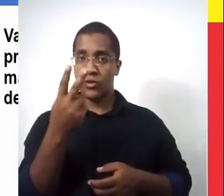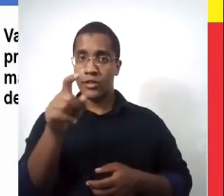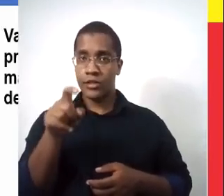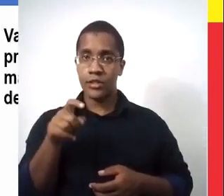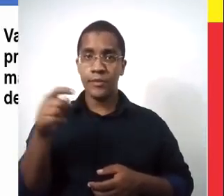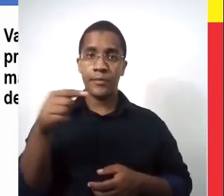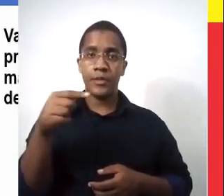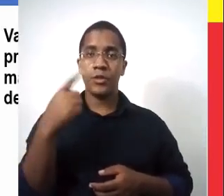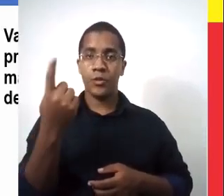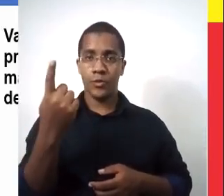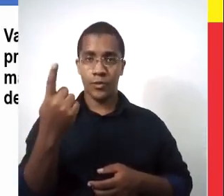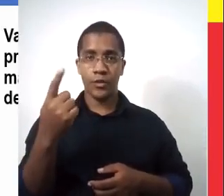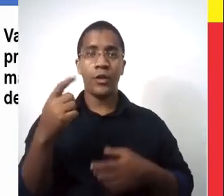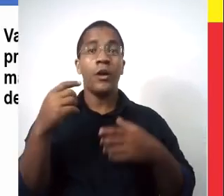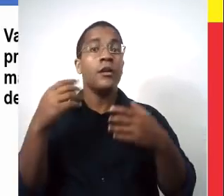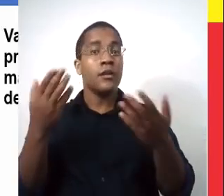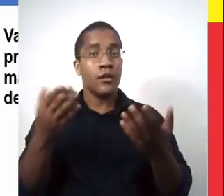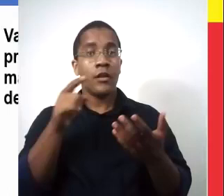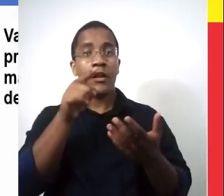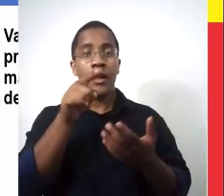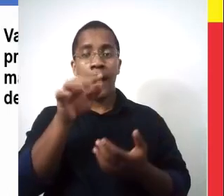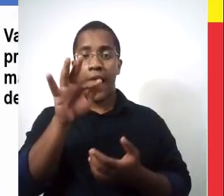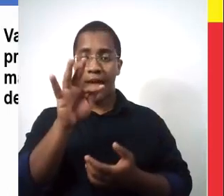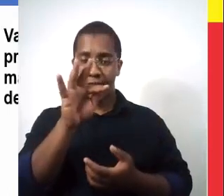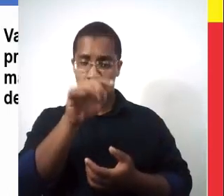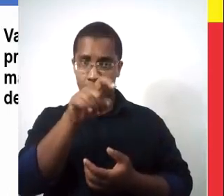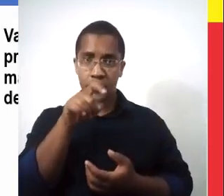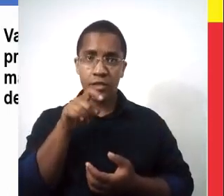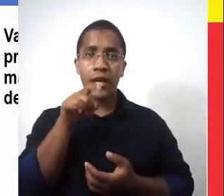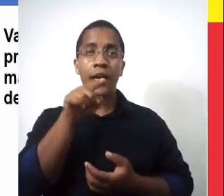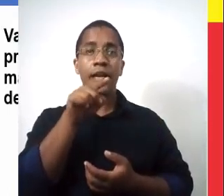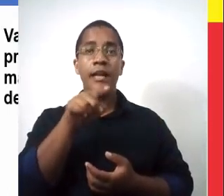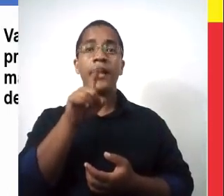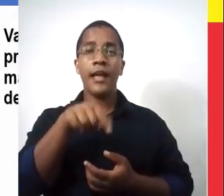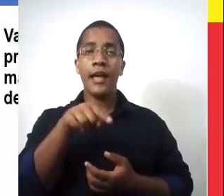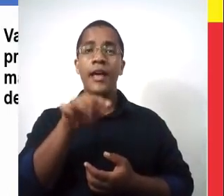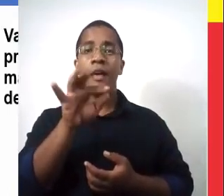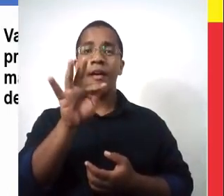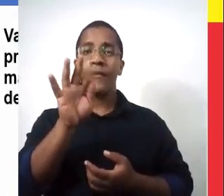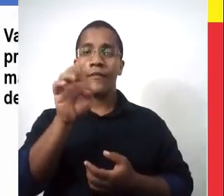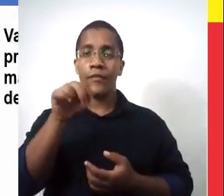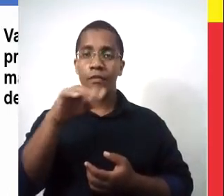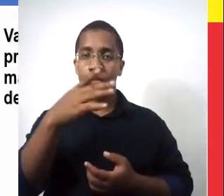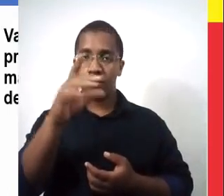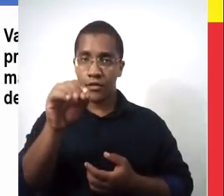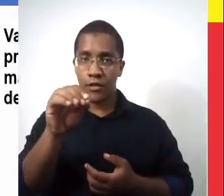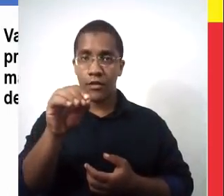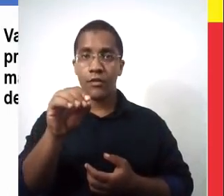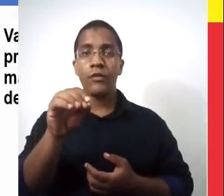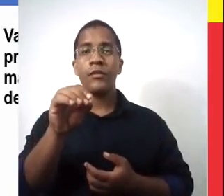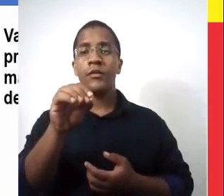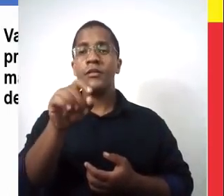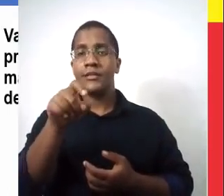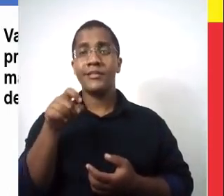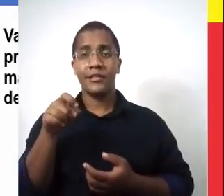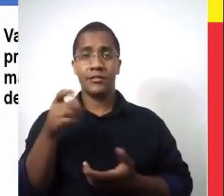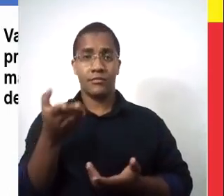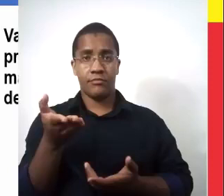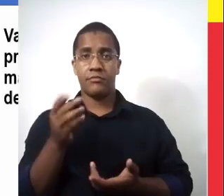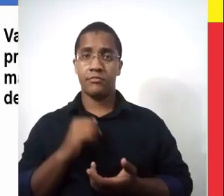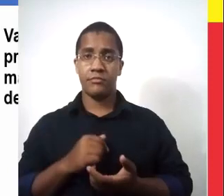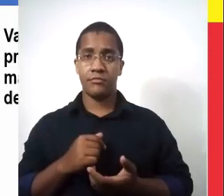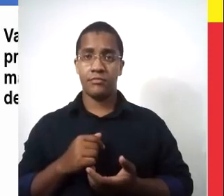1. Onde esse f de x é em função de quem? Em função de